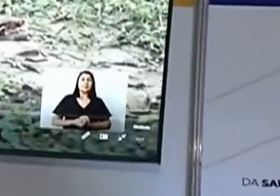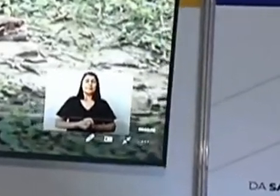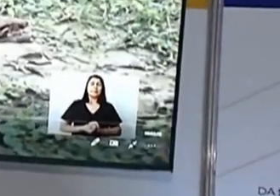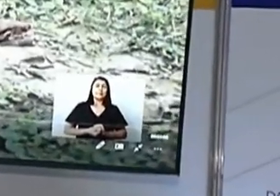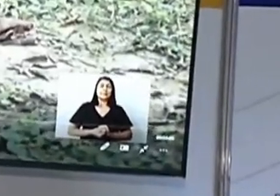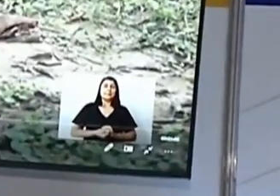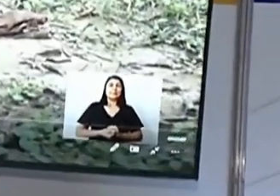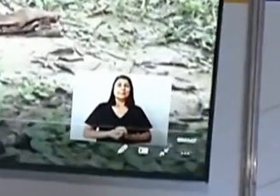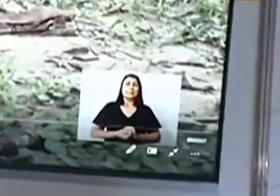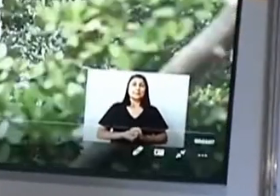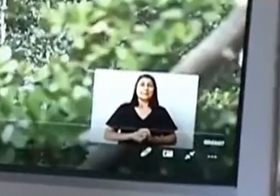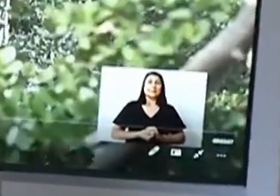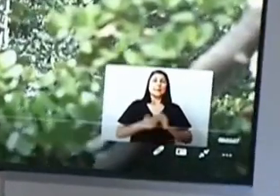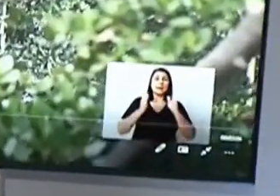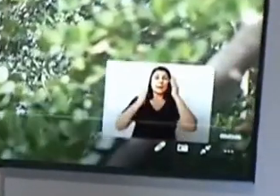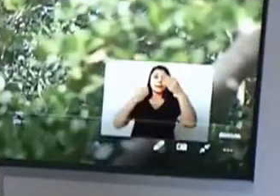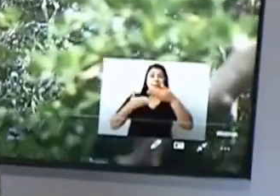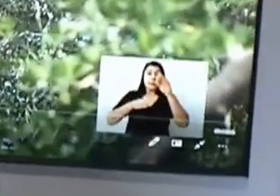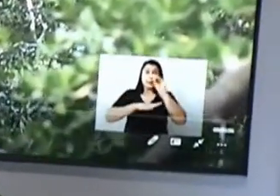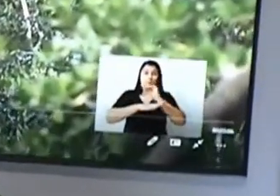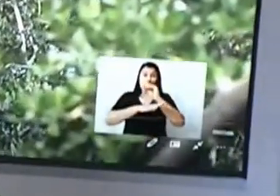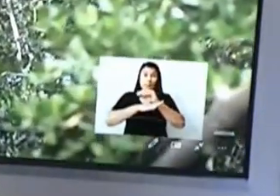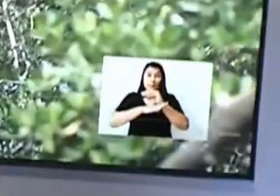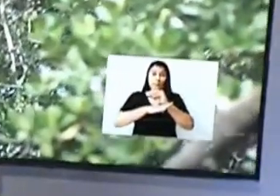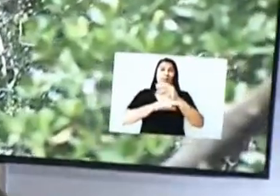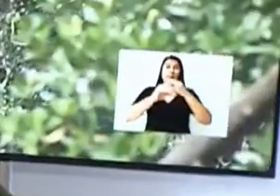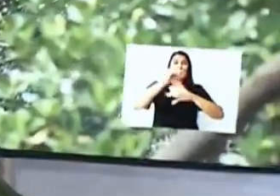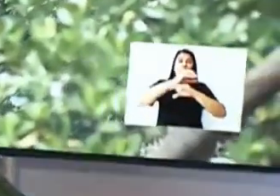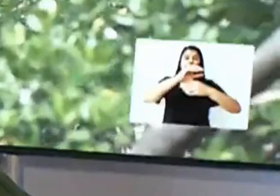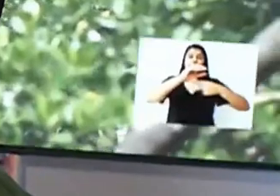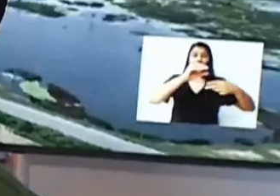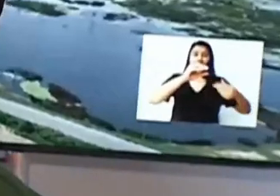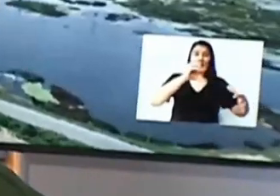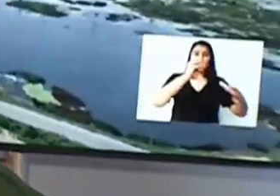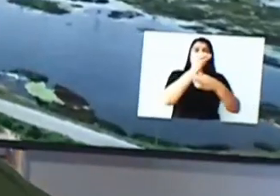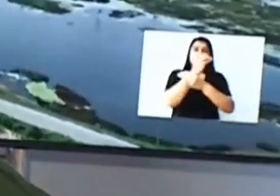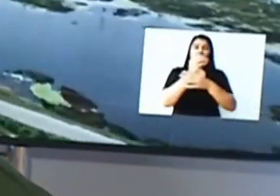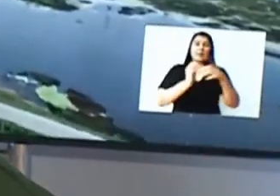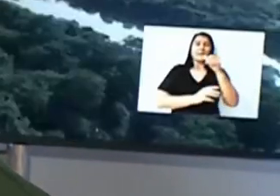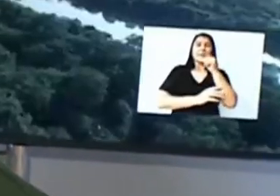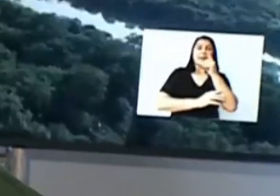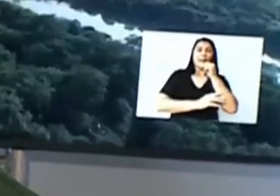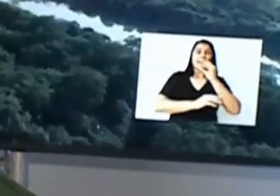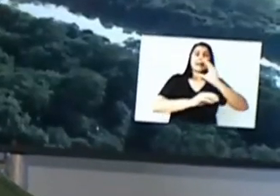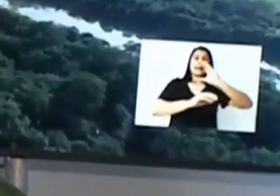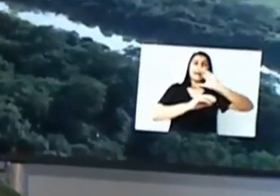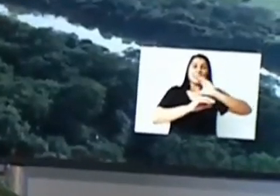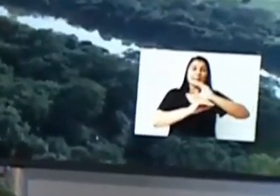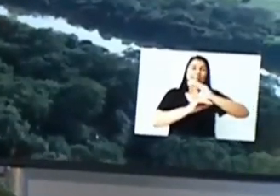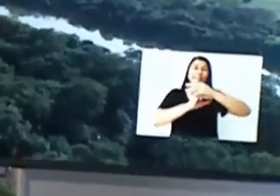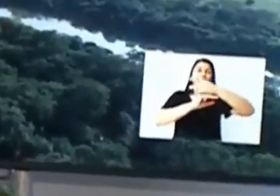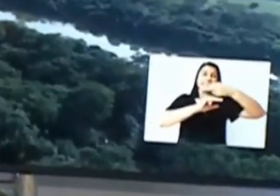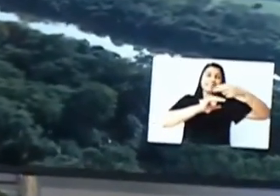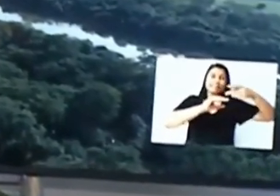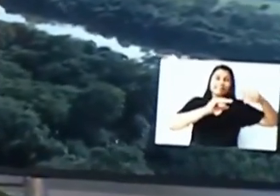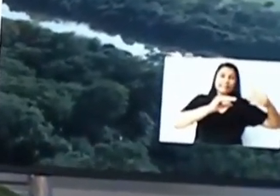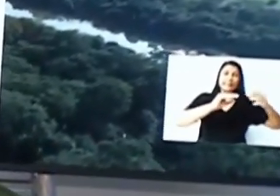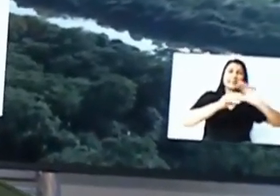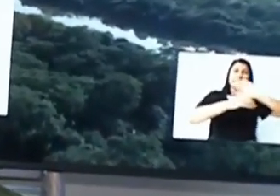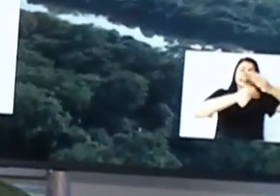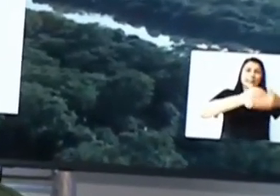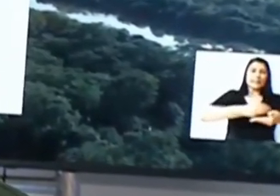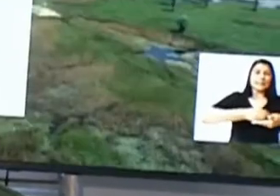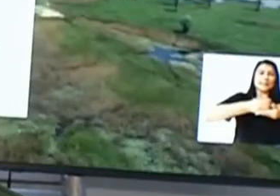esse trabalho também de conscientização da população em relação às queimadas e sobre a distribuição de mudas também?